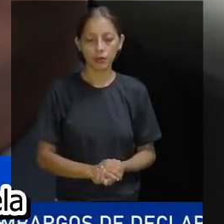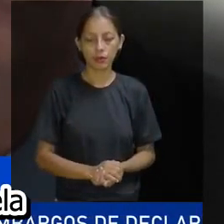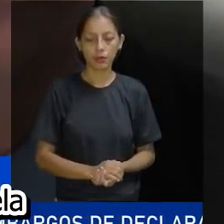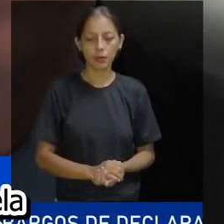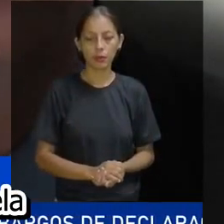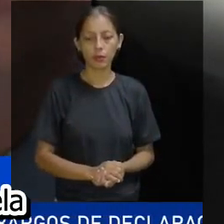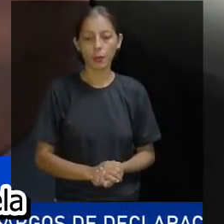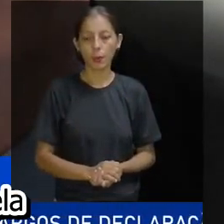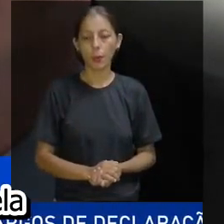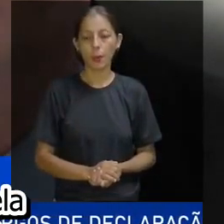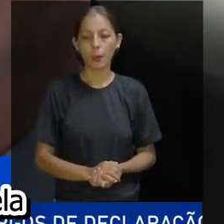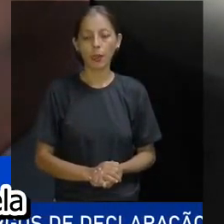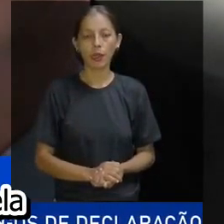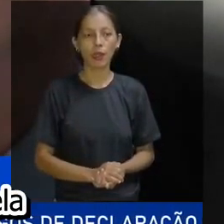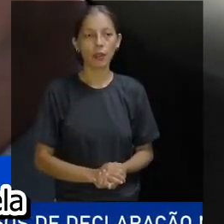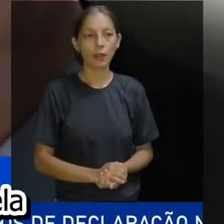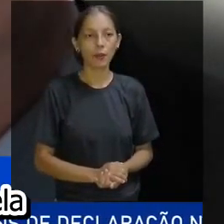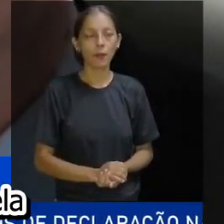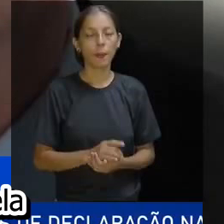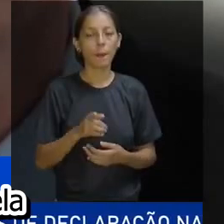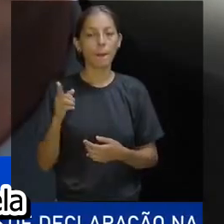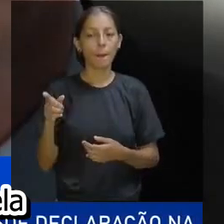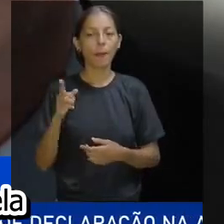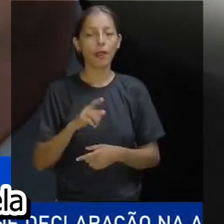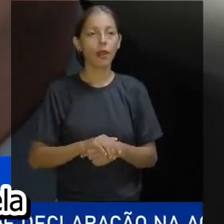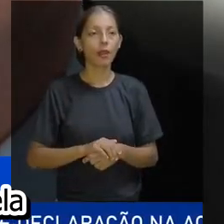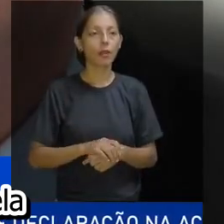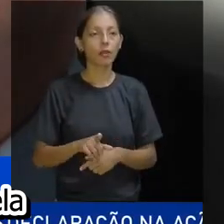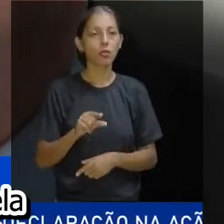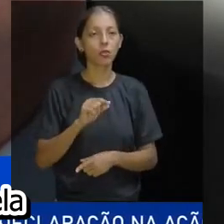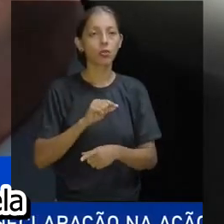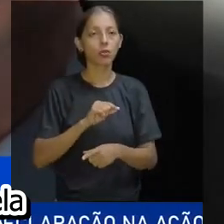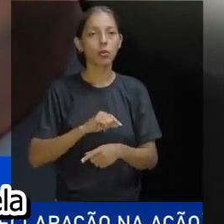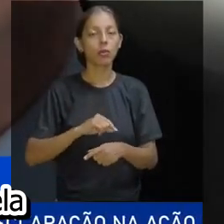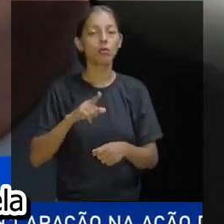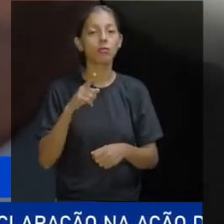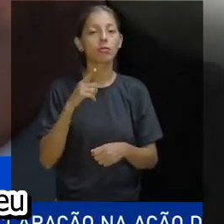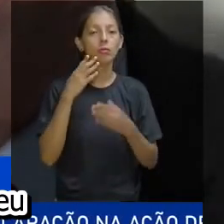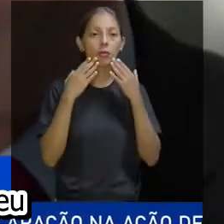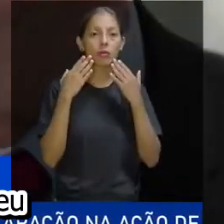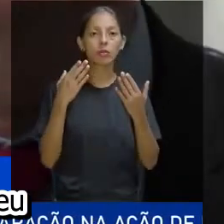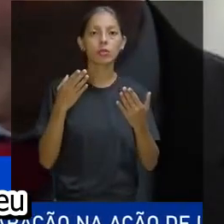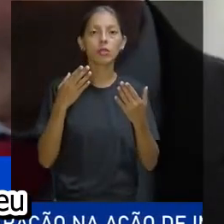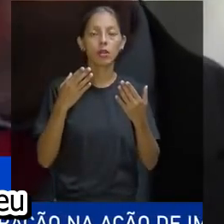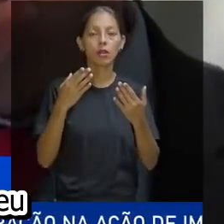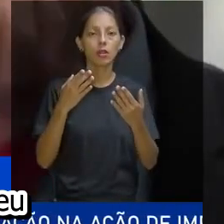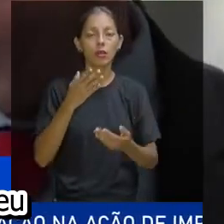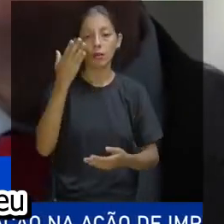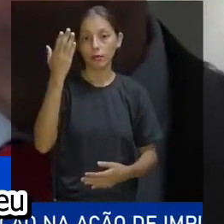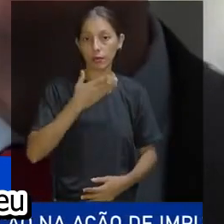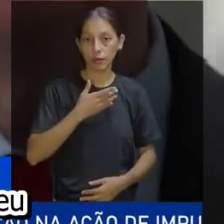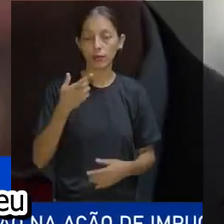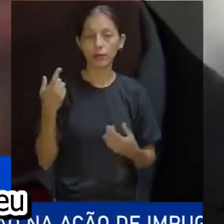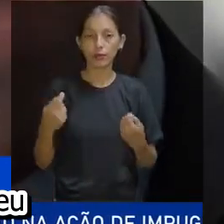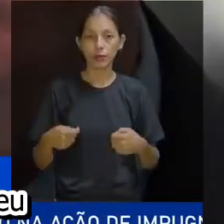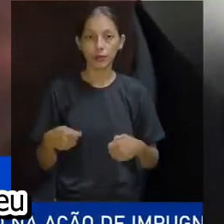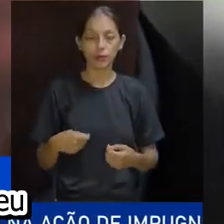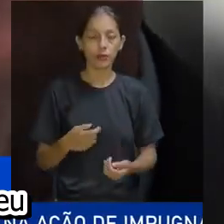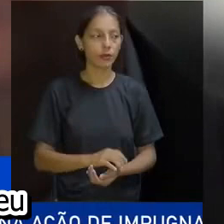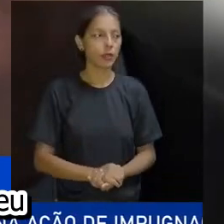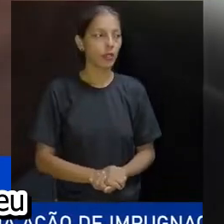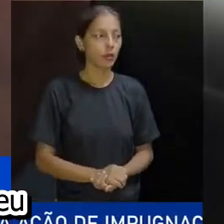De forma genérica, o impugnado protestou pela produção de outras provas admitidas em direito. Já o Partido Solidariedade, em